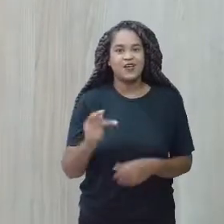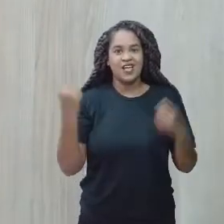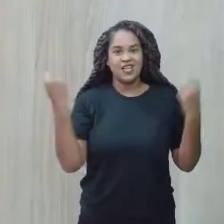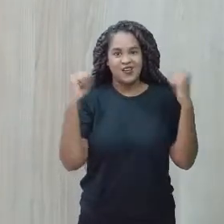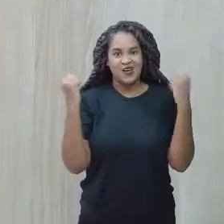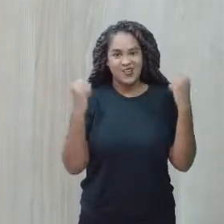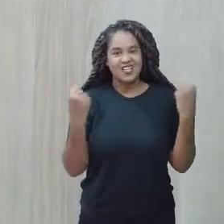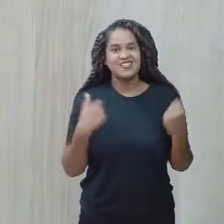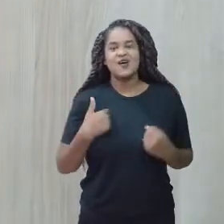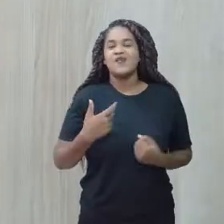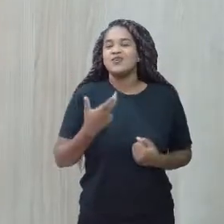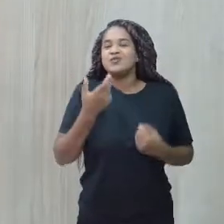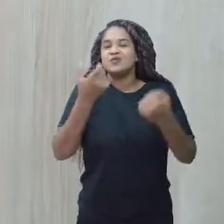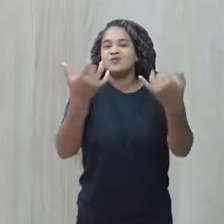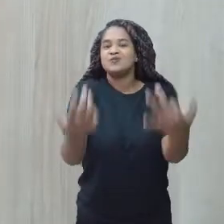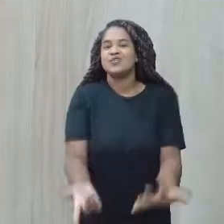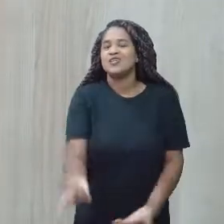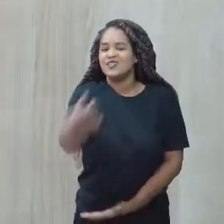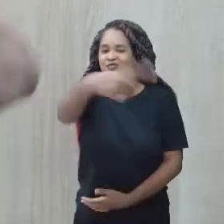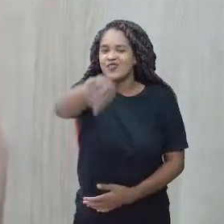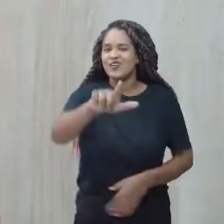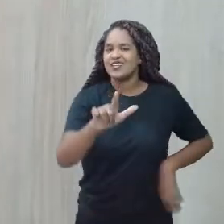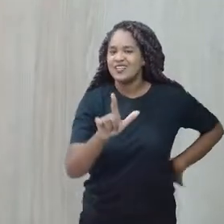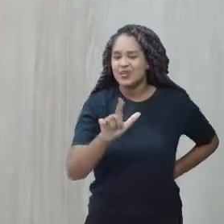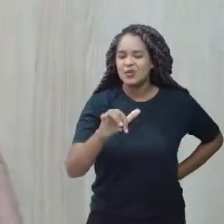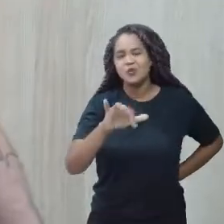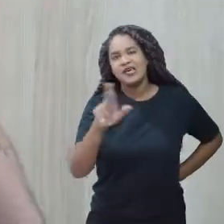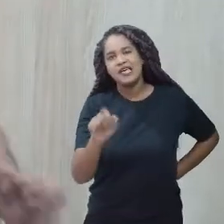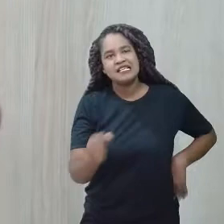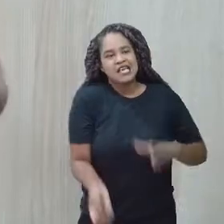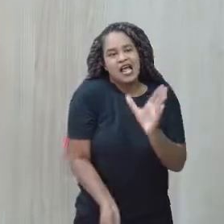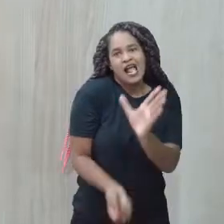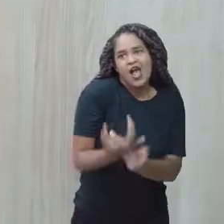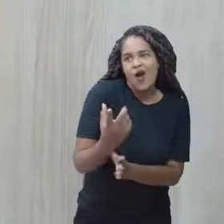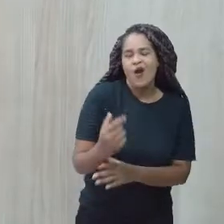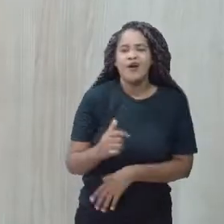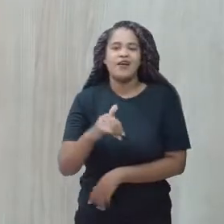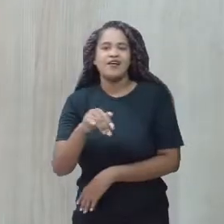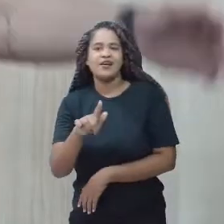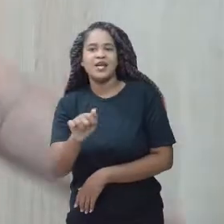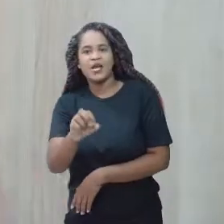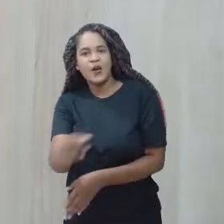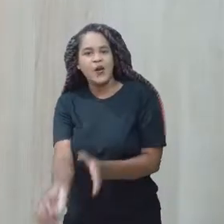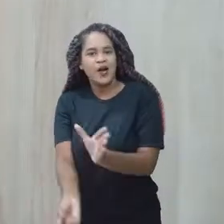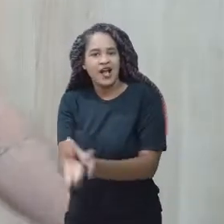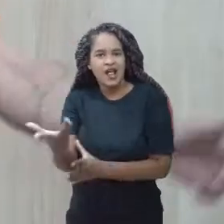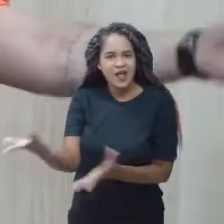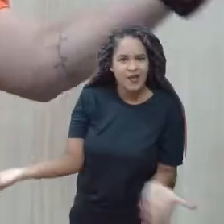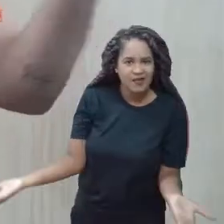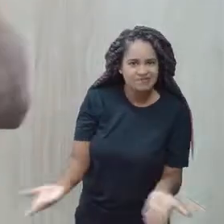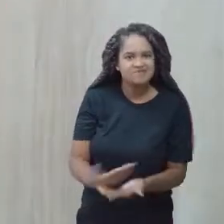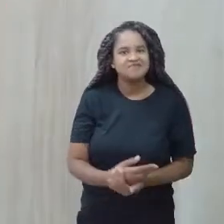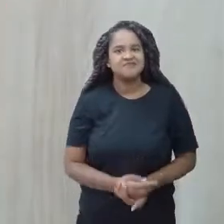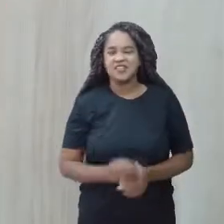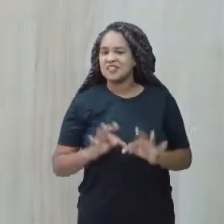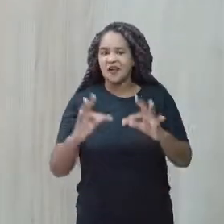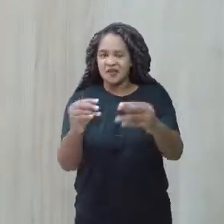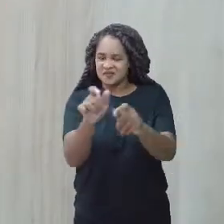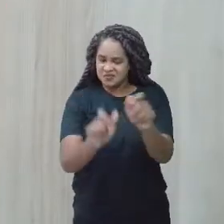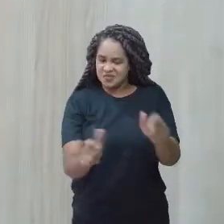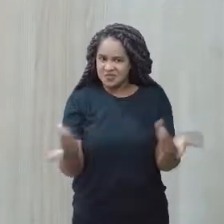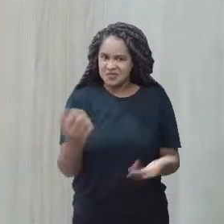falando no teu nome, vê? Falando de Luísa, falando de Igor, falando de Kerison, né? Falando de todo mundo,